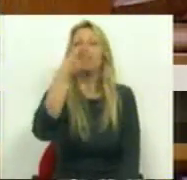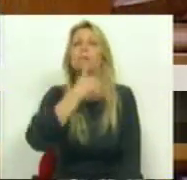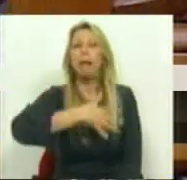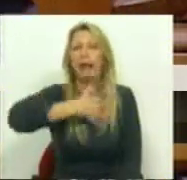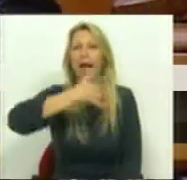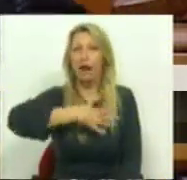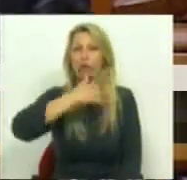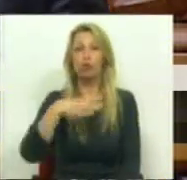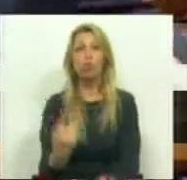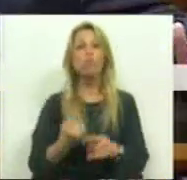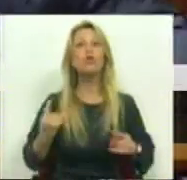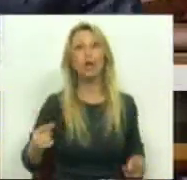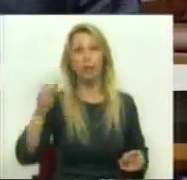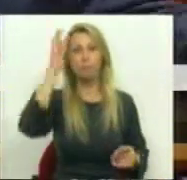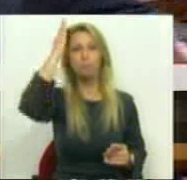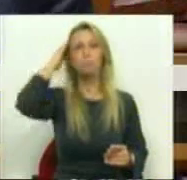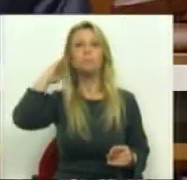que